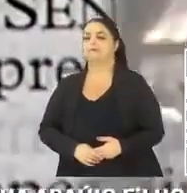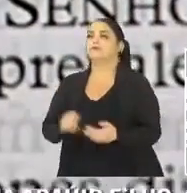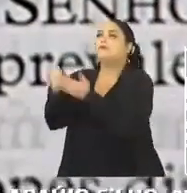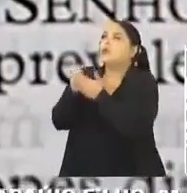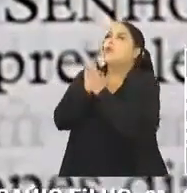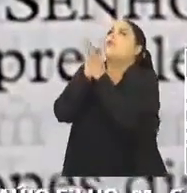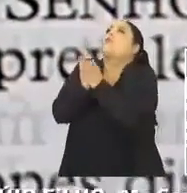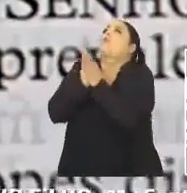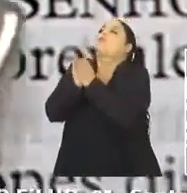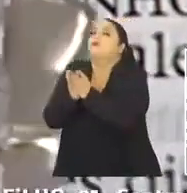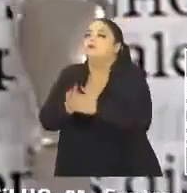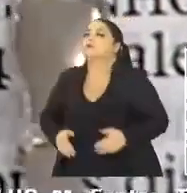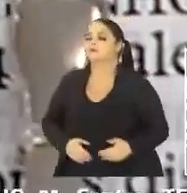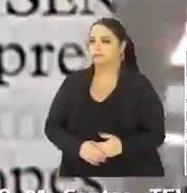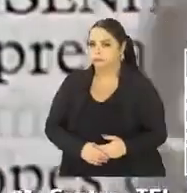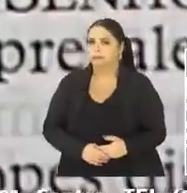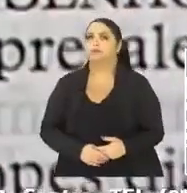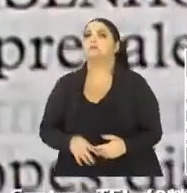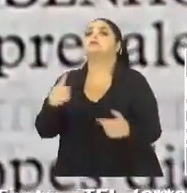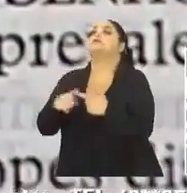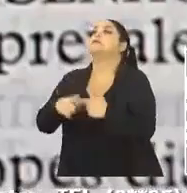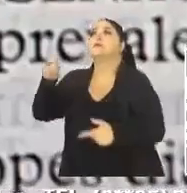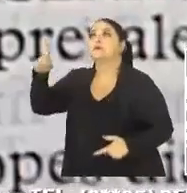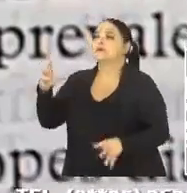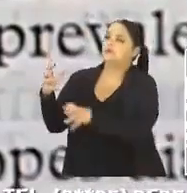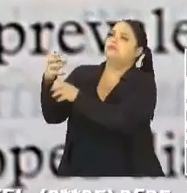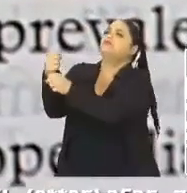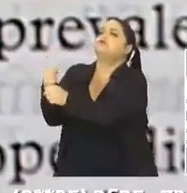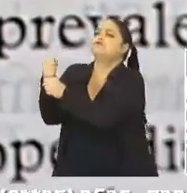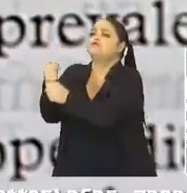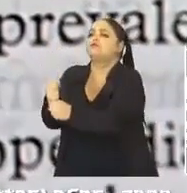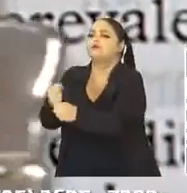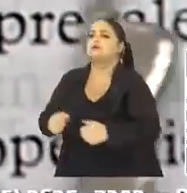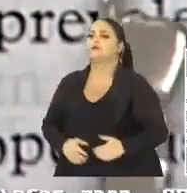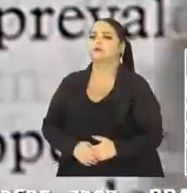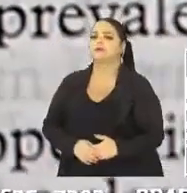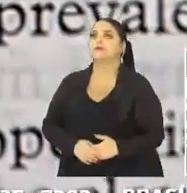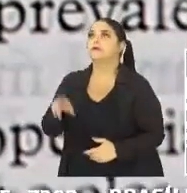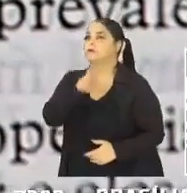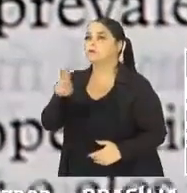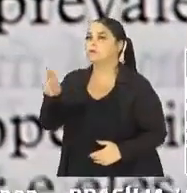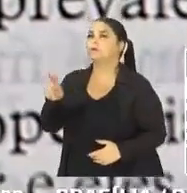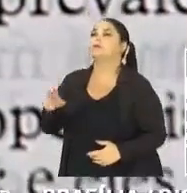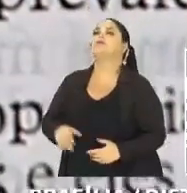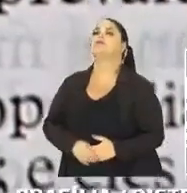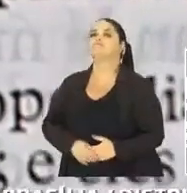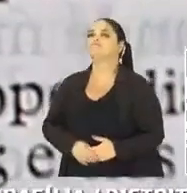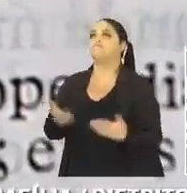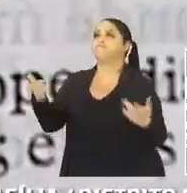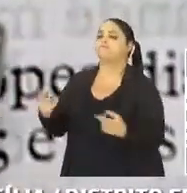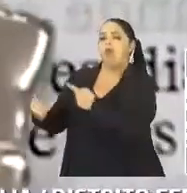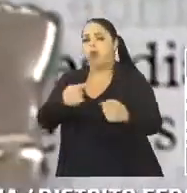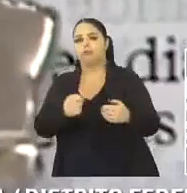Ajuda-nos, pois, Senhor nosso Deus, porque em ti confiamos e no teu nome viemos contra